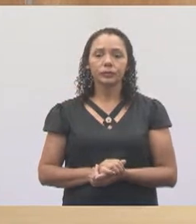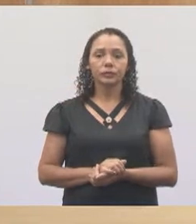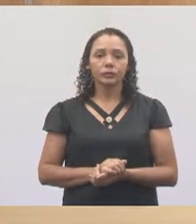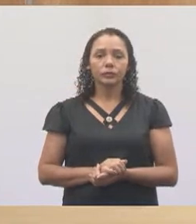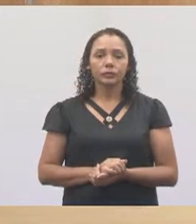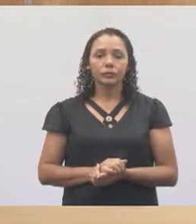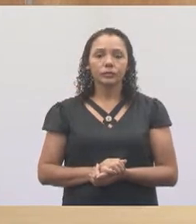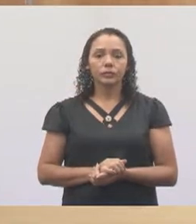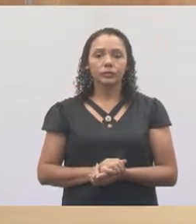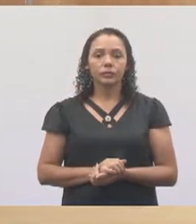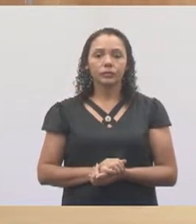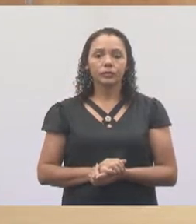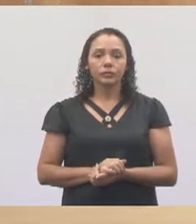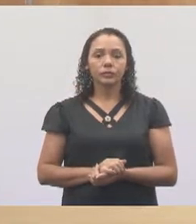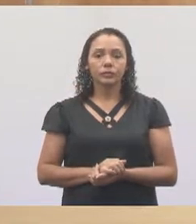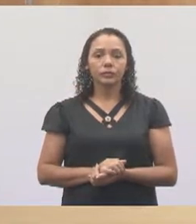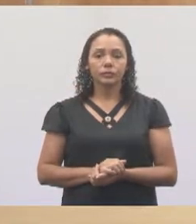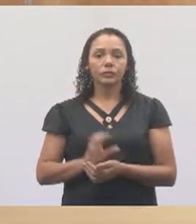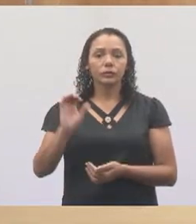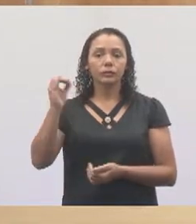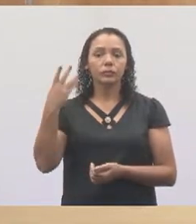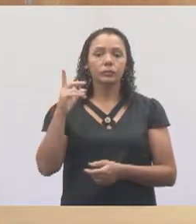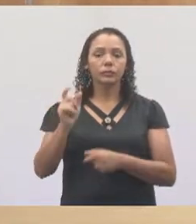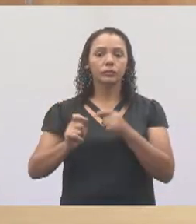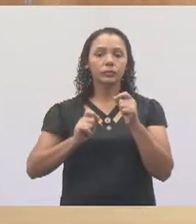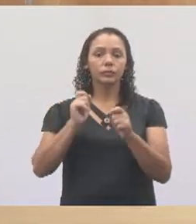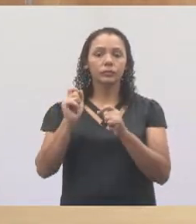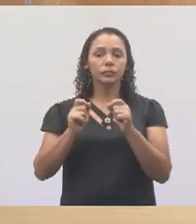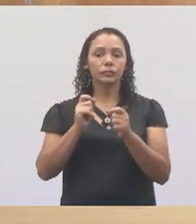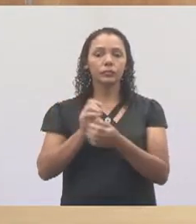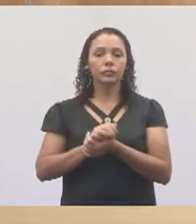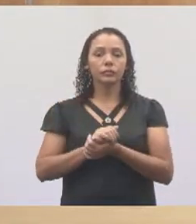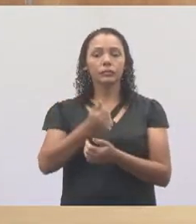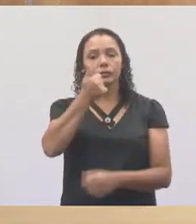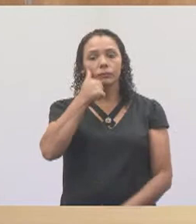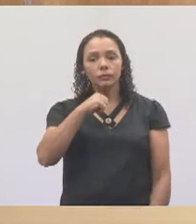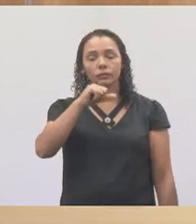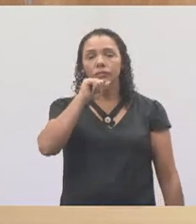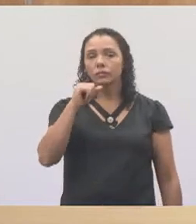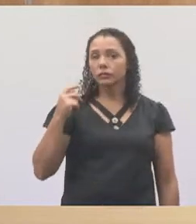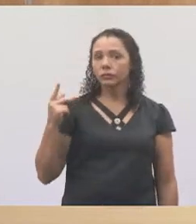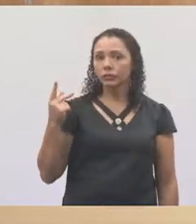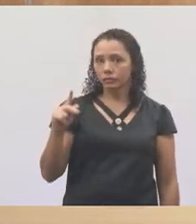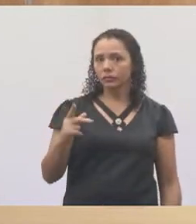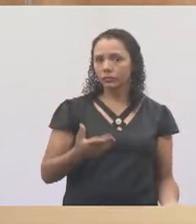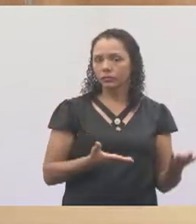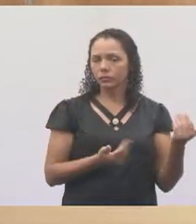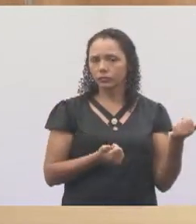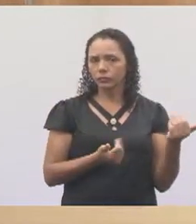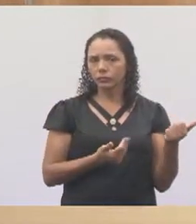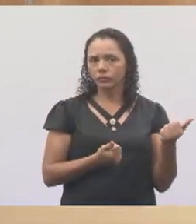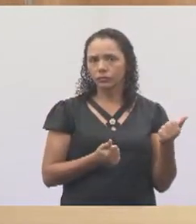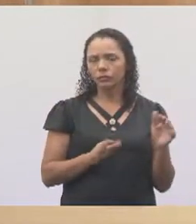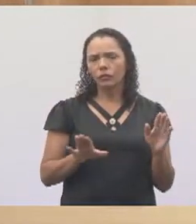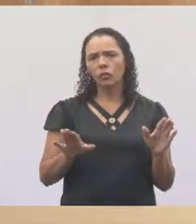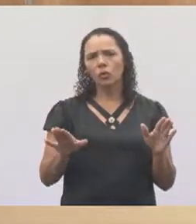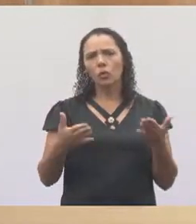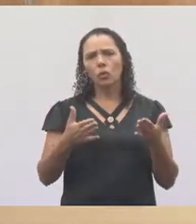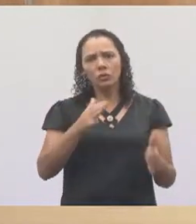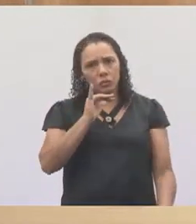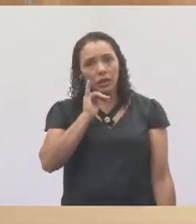E a questão era a seguinte: a mãe dele, ao receber a